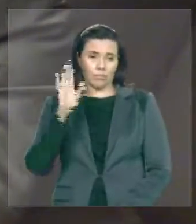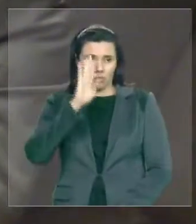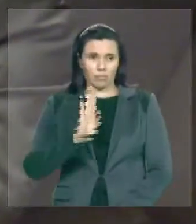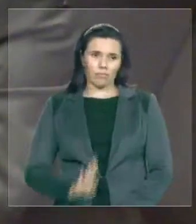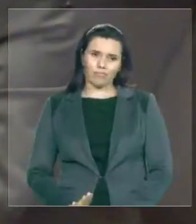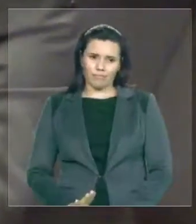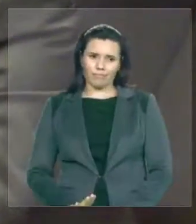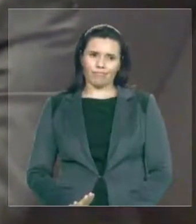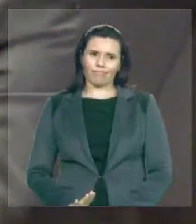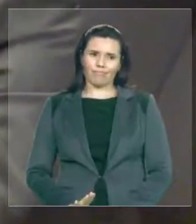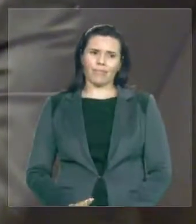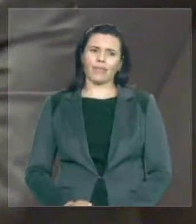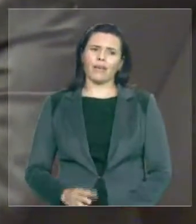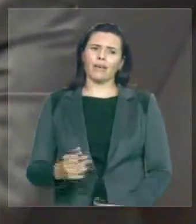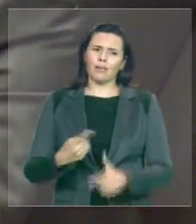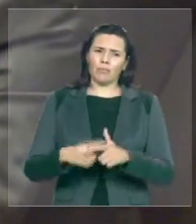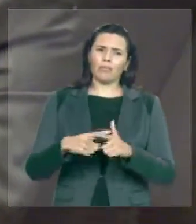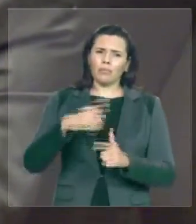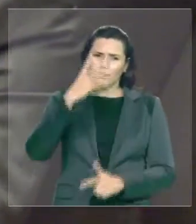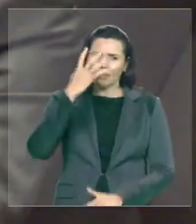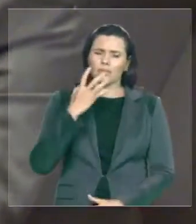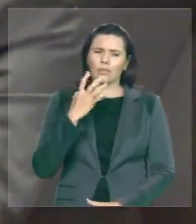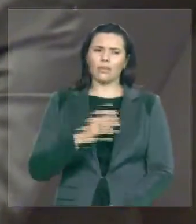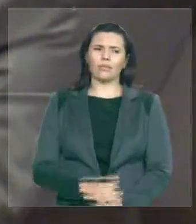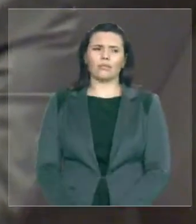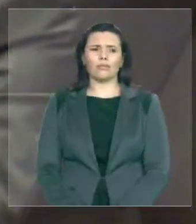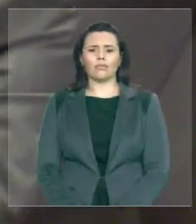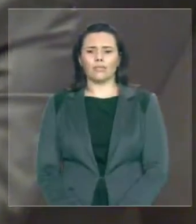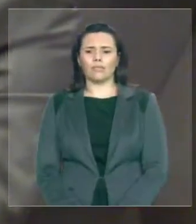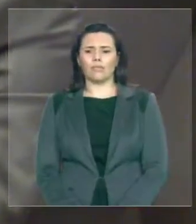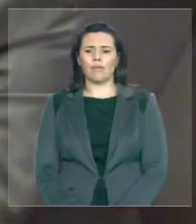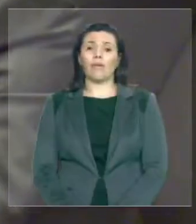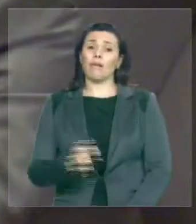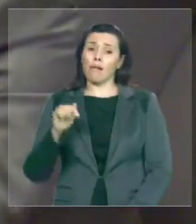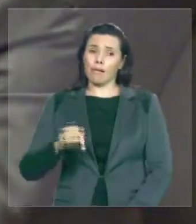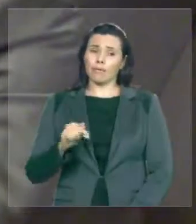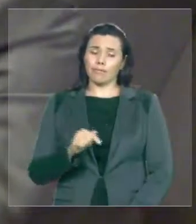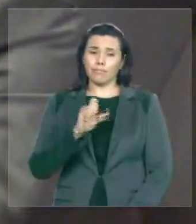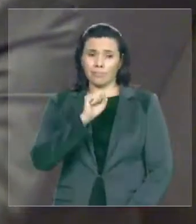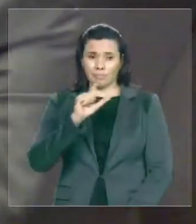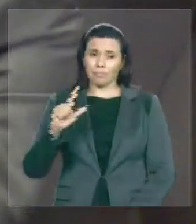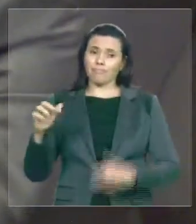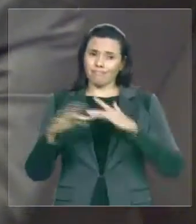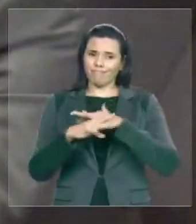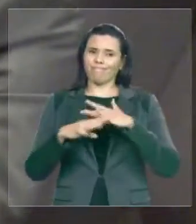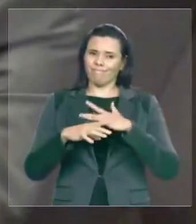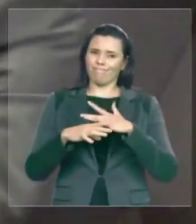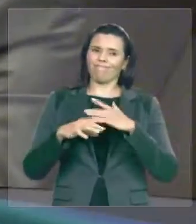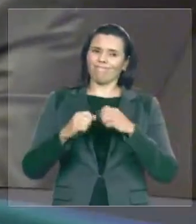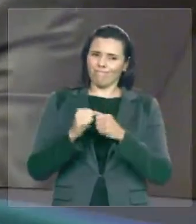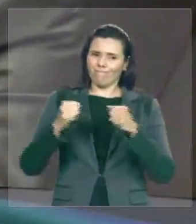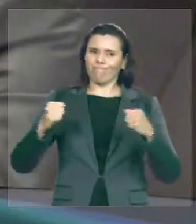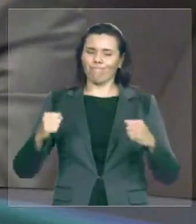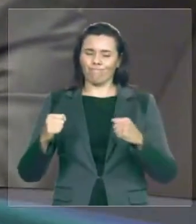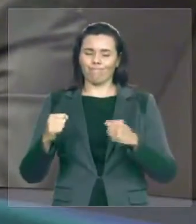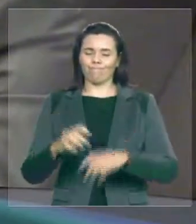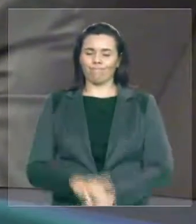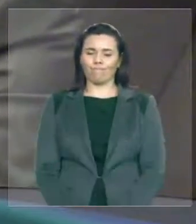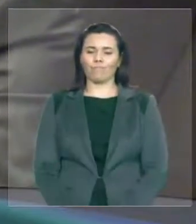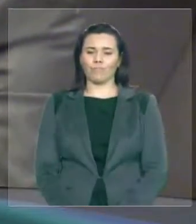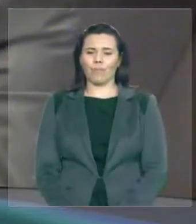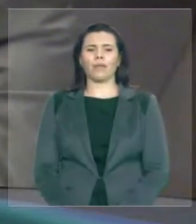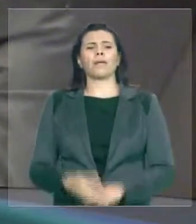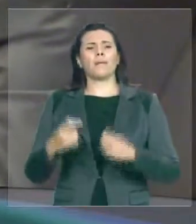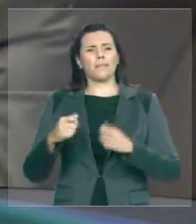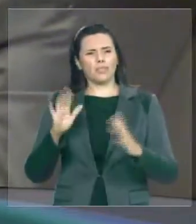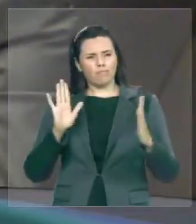nas metrópoles, como é a metrópole de São Luís. E tem que ser feito um enfrentamento com muito compromisso,